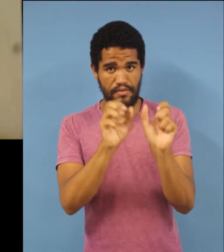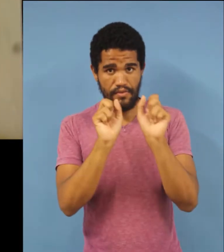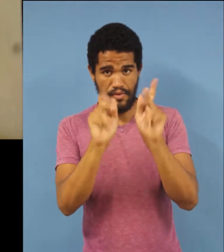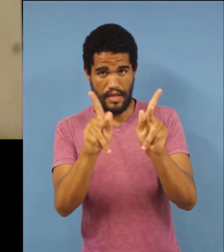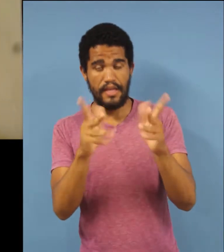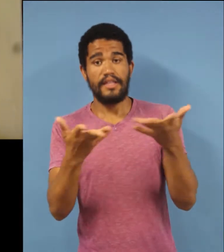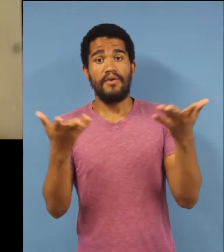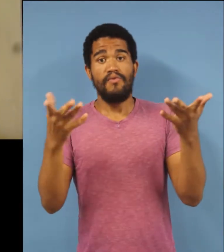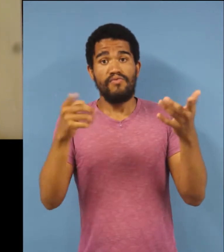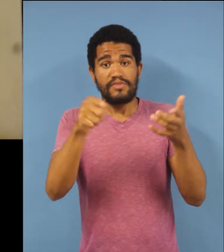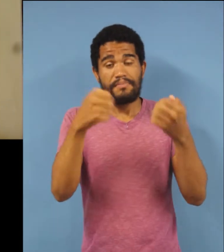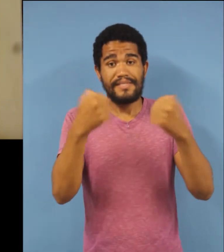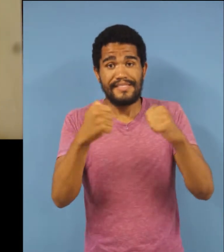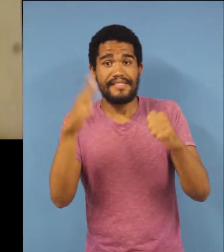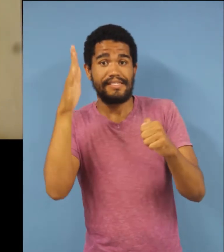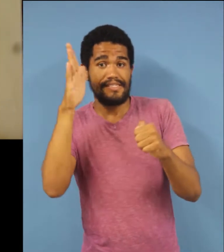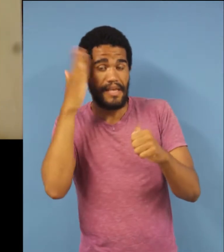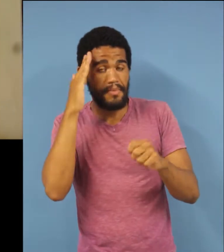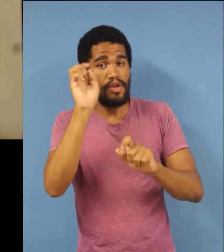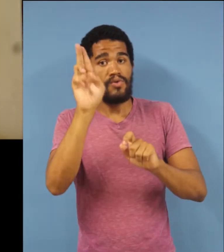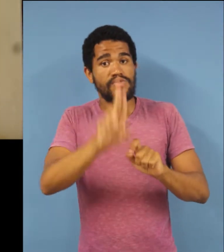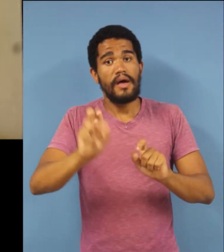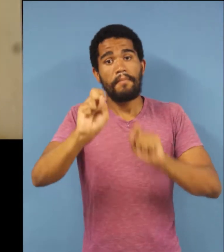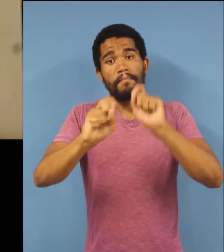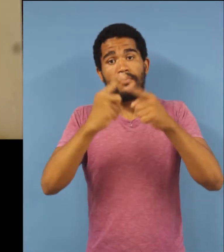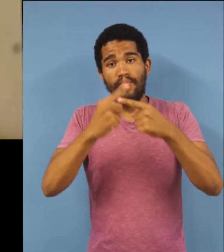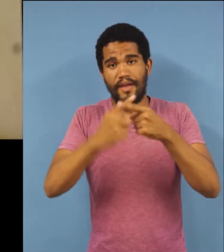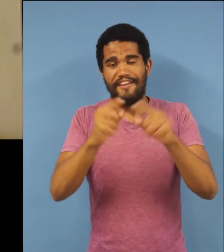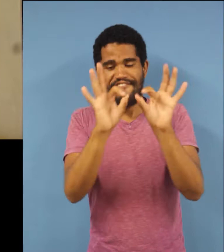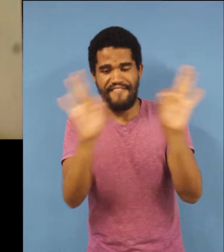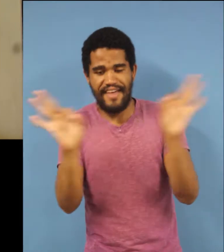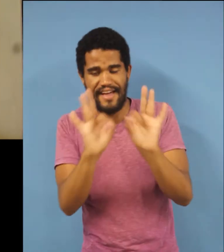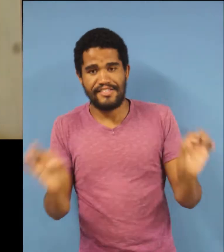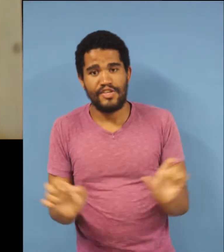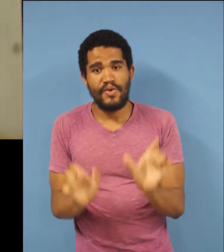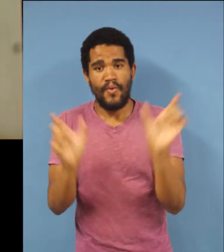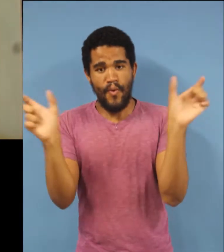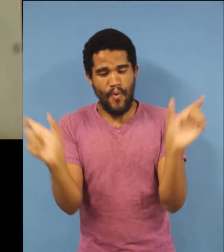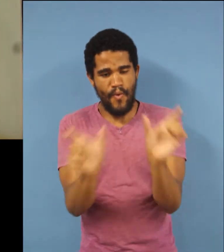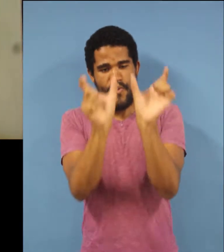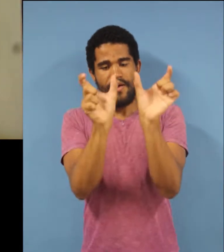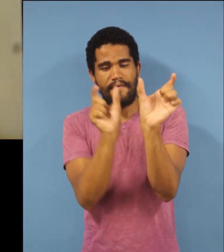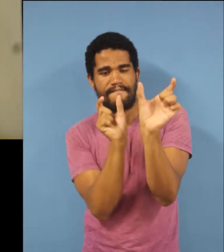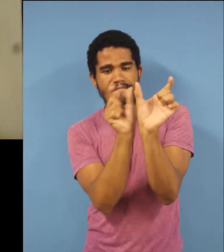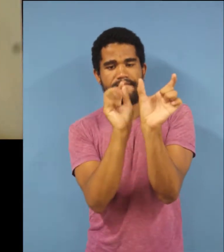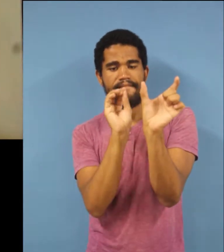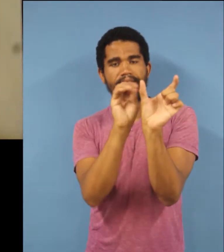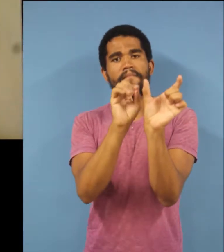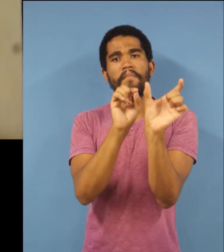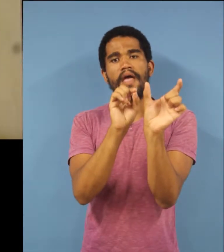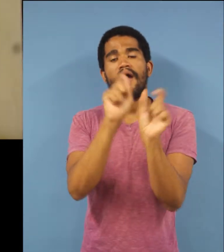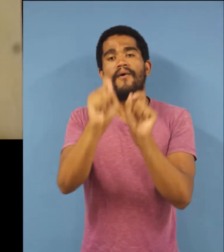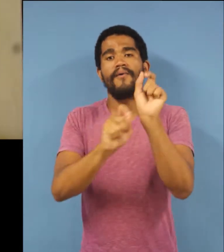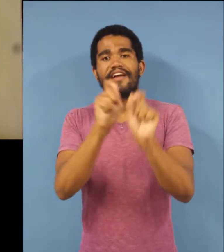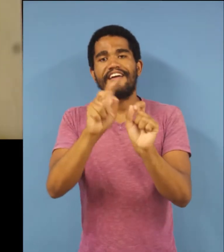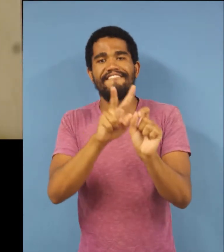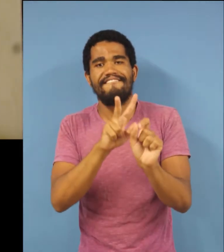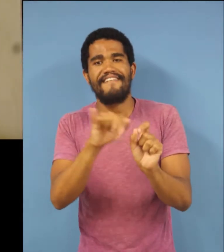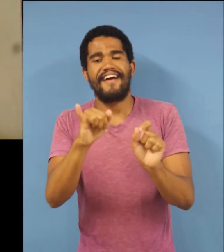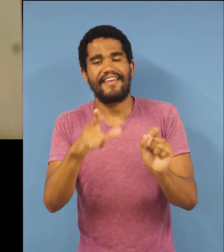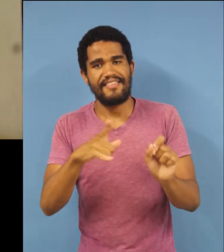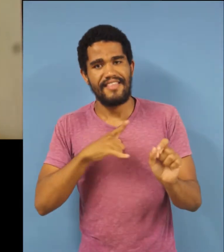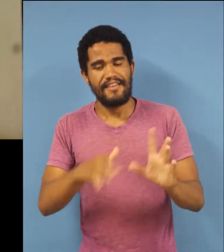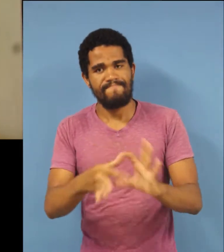de articulação, a gente está falando de conectores. Então, conectivos são aquelas estruturas que você vai colocar no seu texto e vai fazer